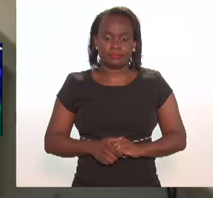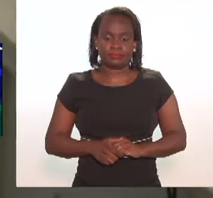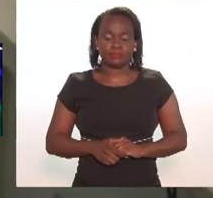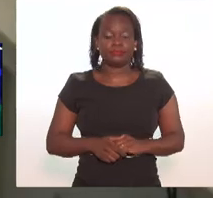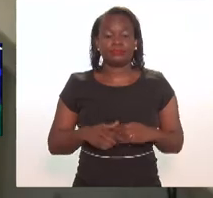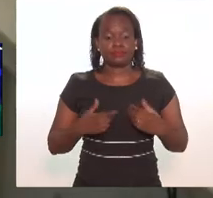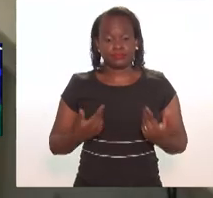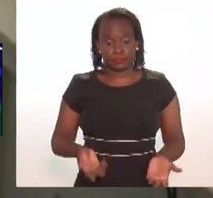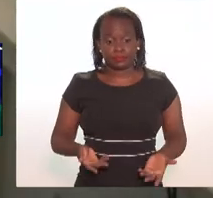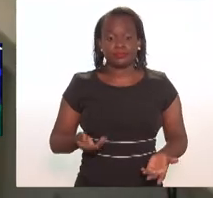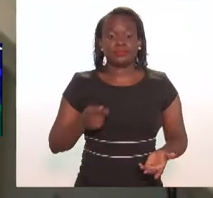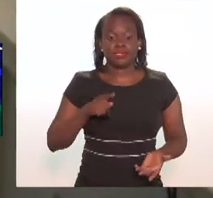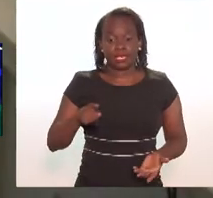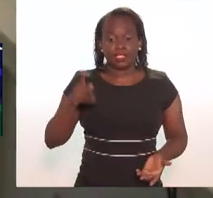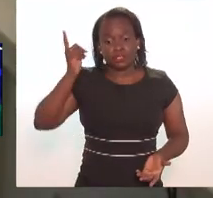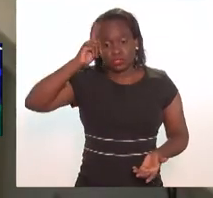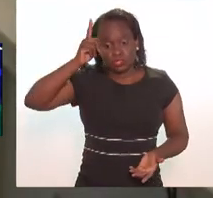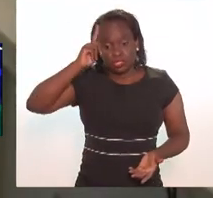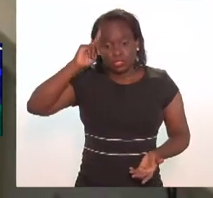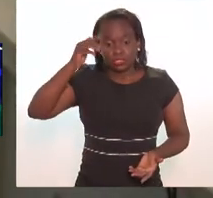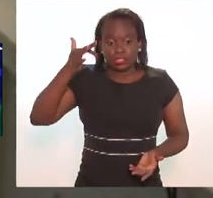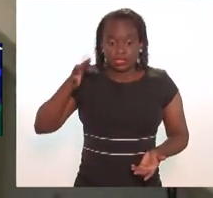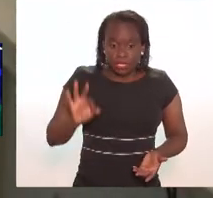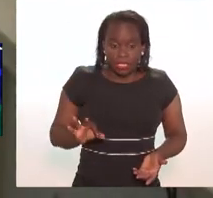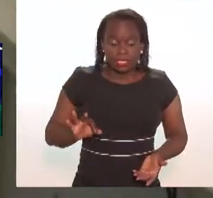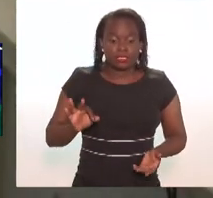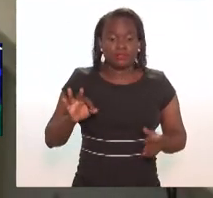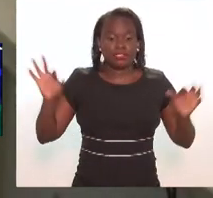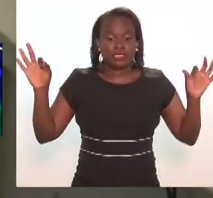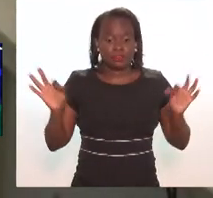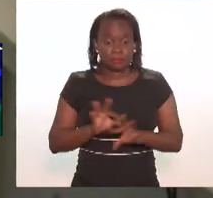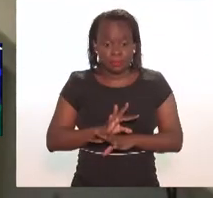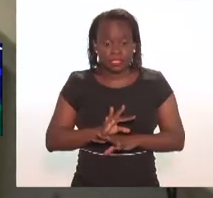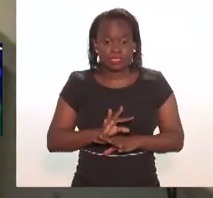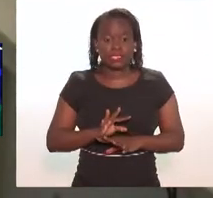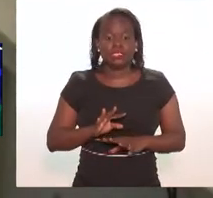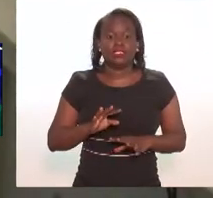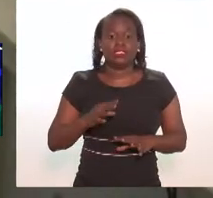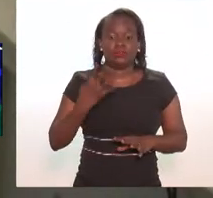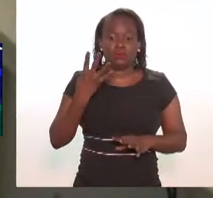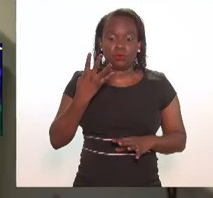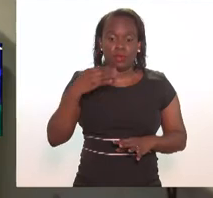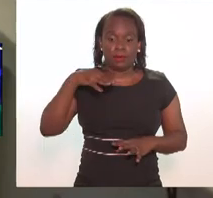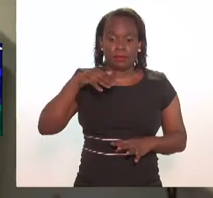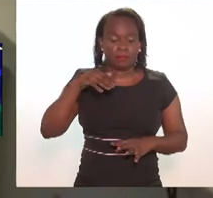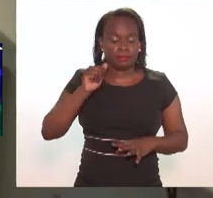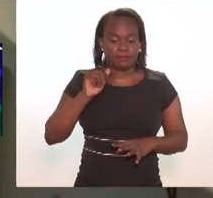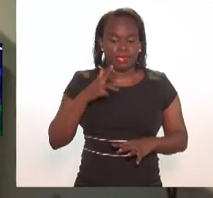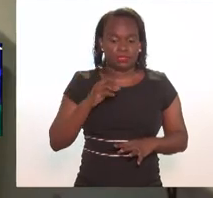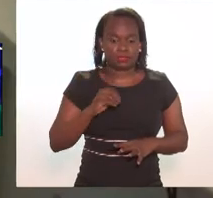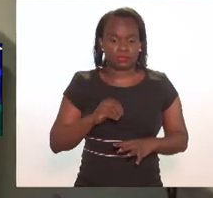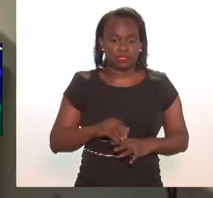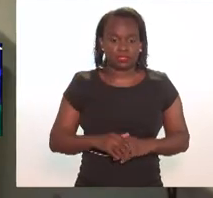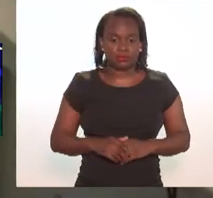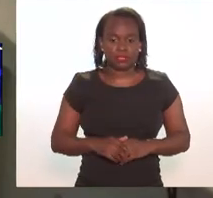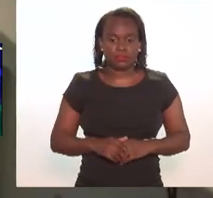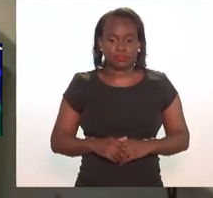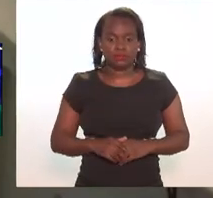E serão esses 10 dias que terminará em 4 de março.